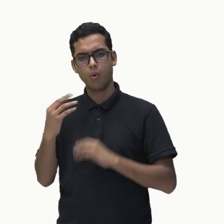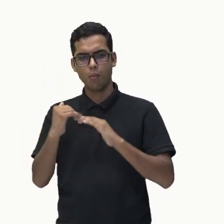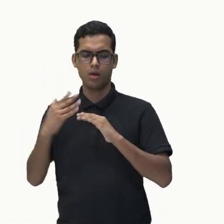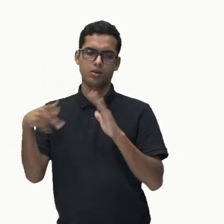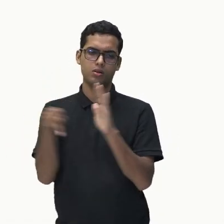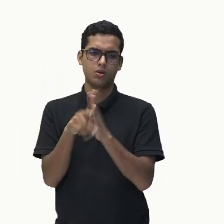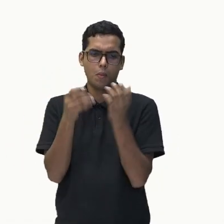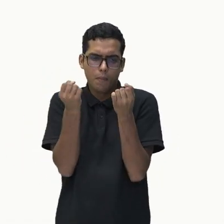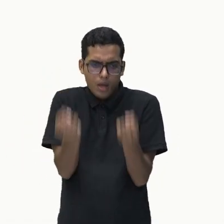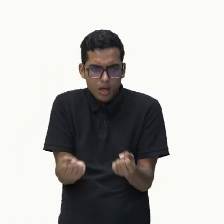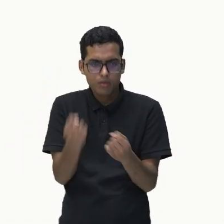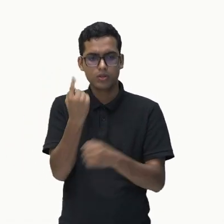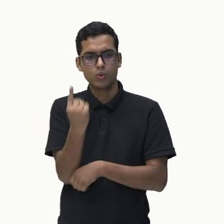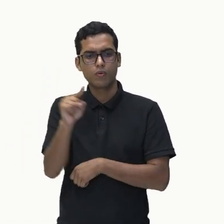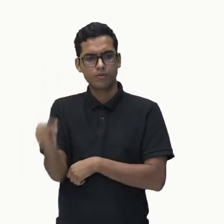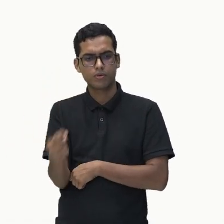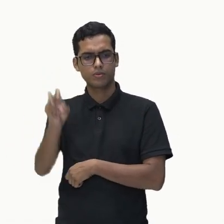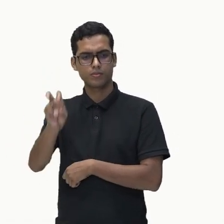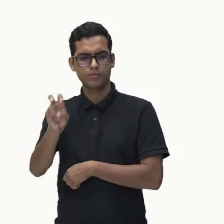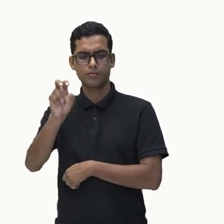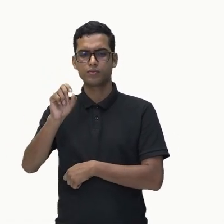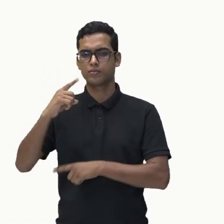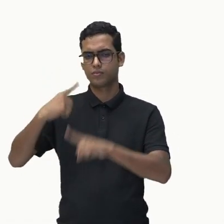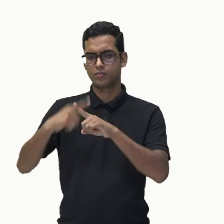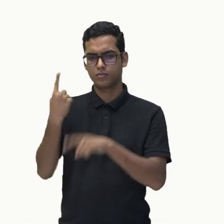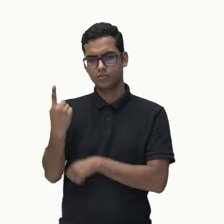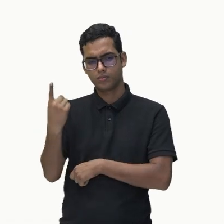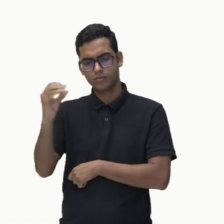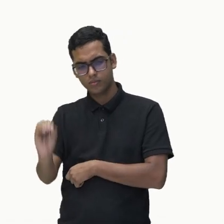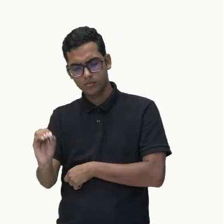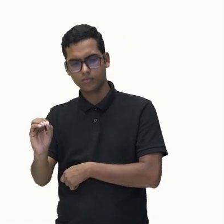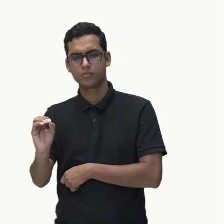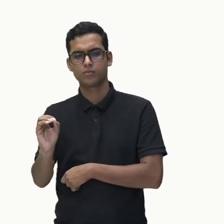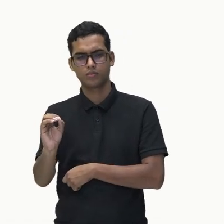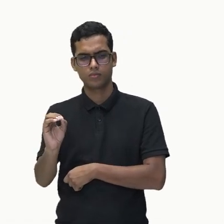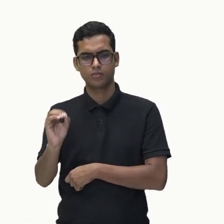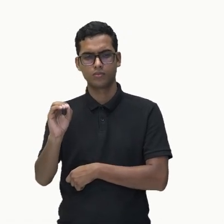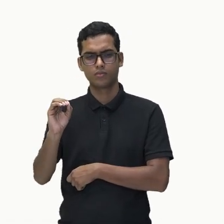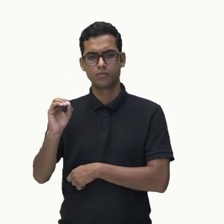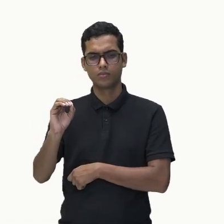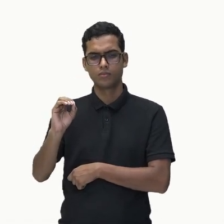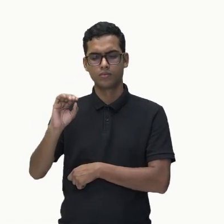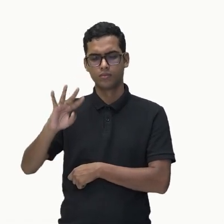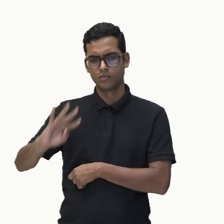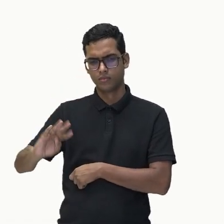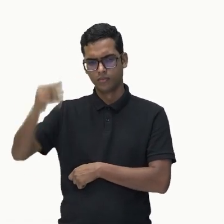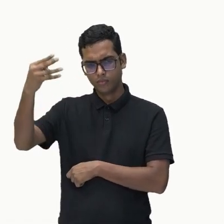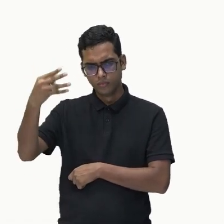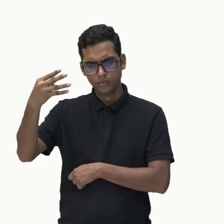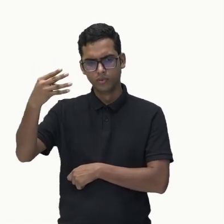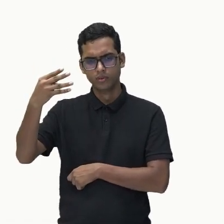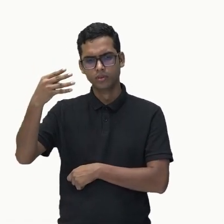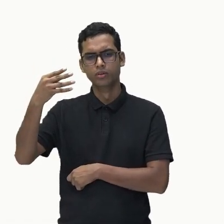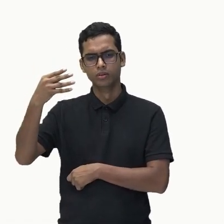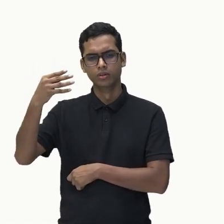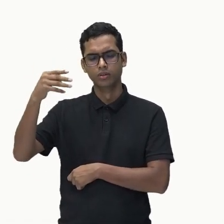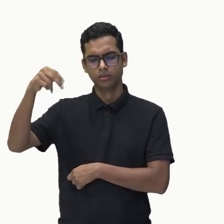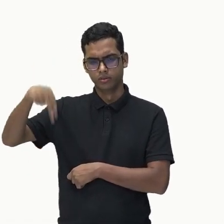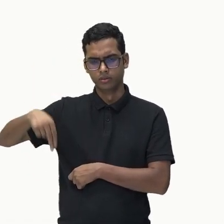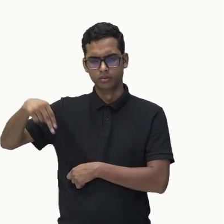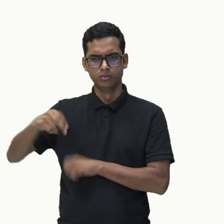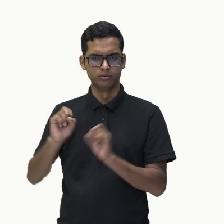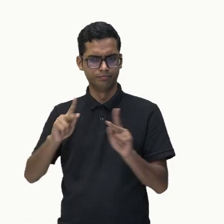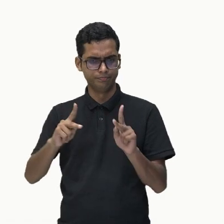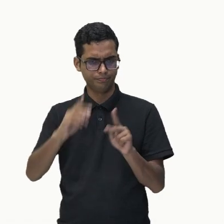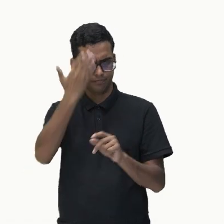ser 1,5 vezes 10 elevado à quarta newtons. Tá bom?